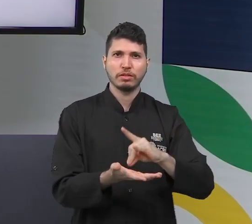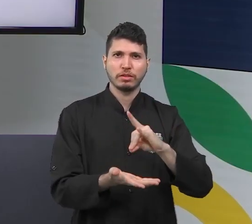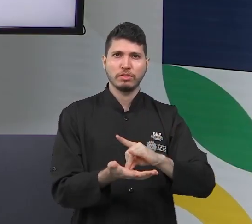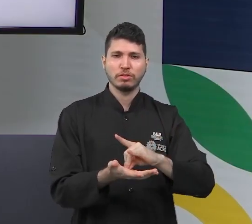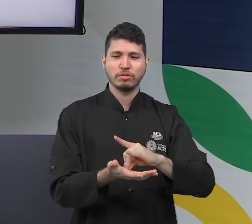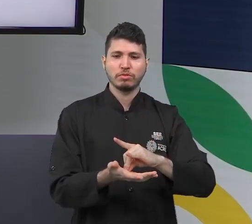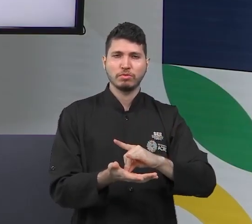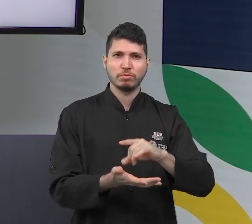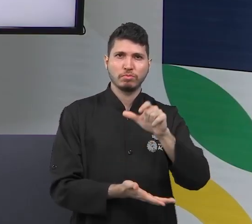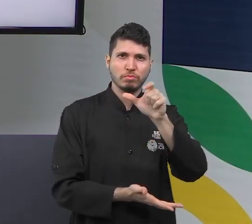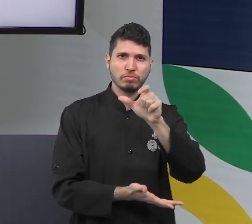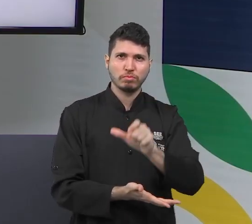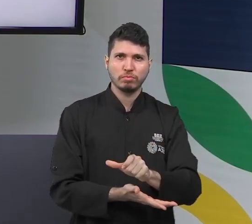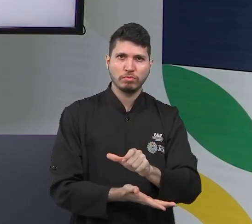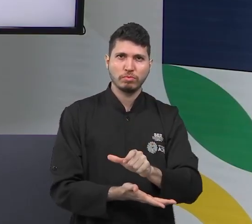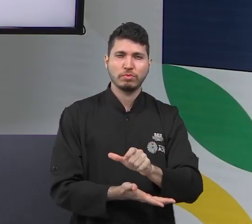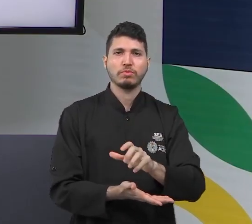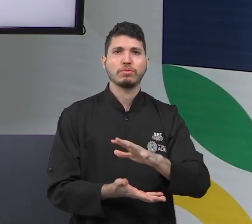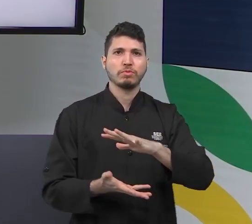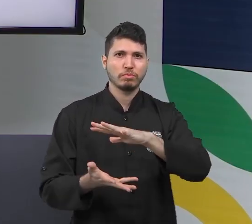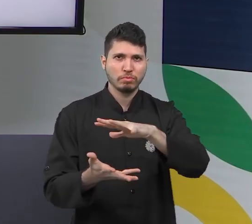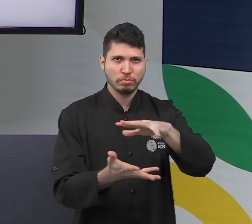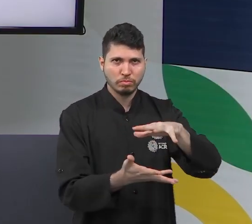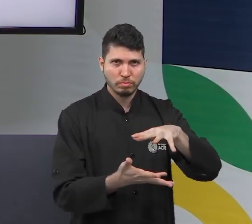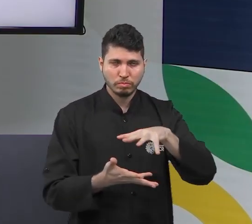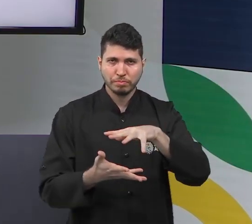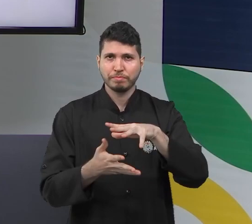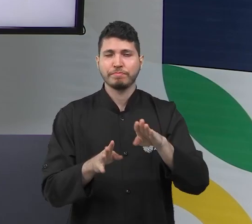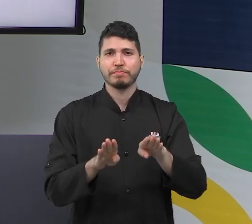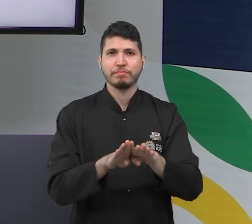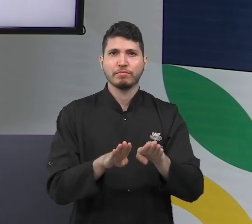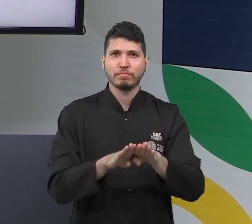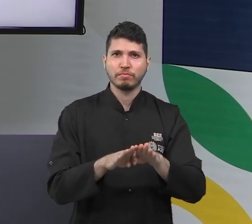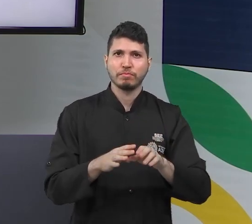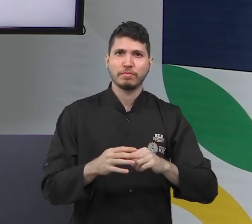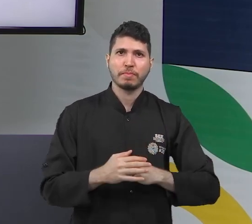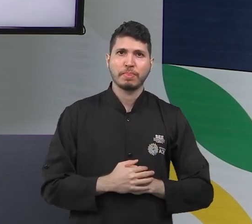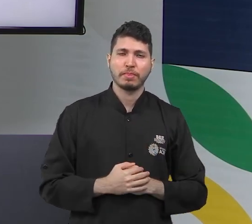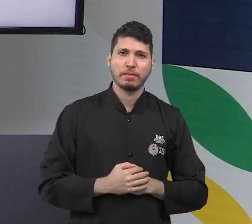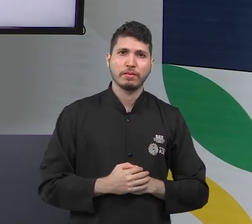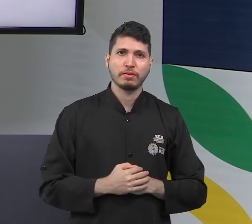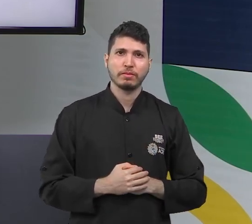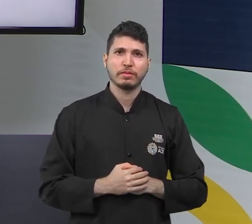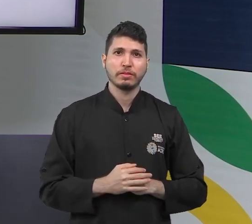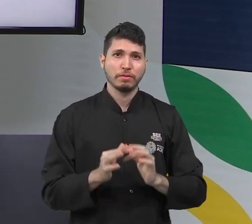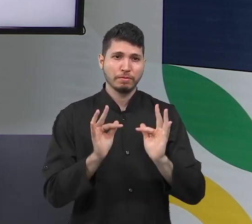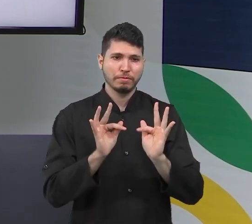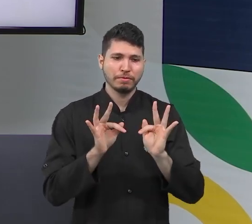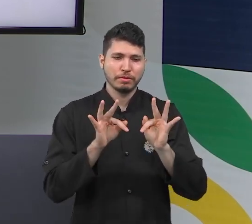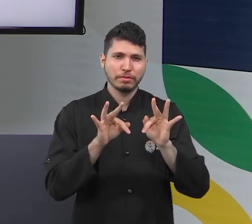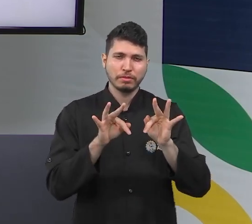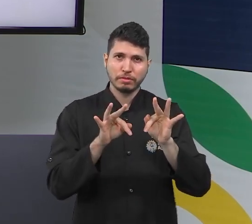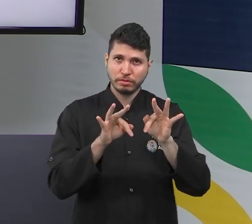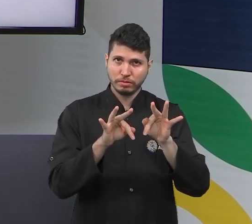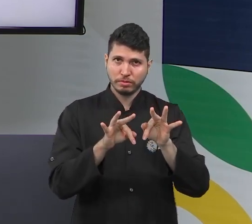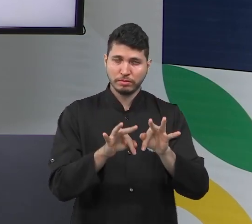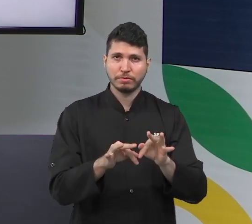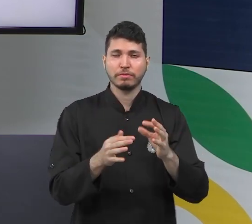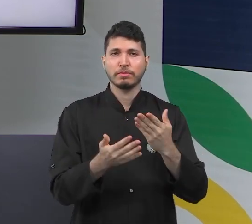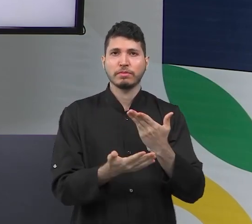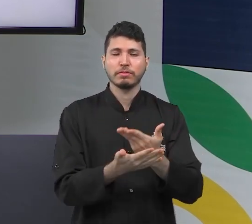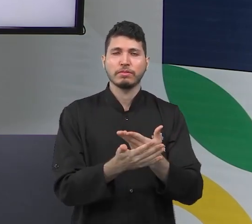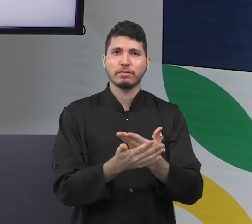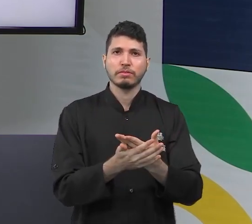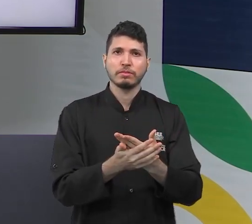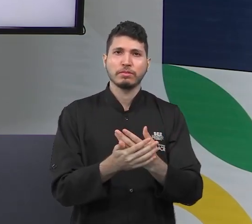mundo. A gente fica por aqui nessa aula de hoje, a gente conclui por aqui, mas fica o convite para